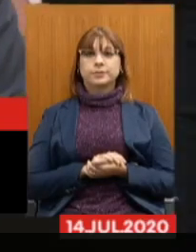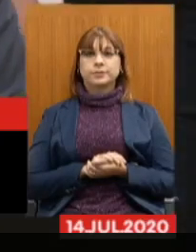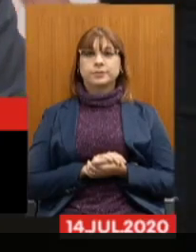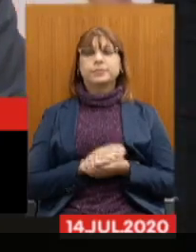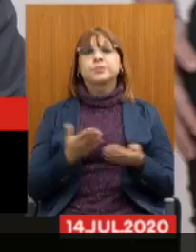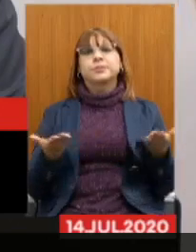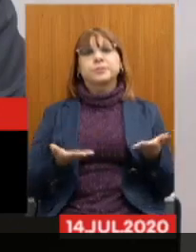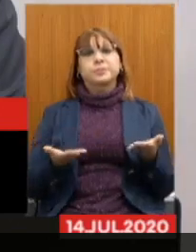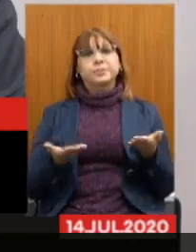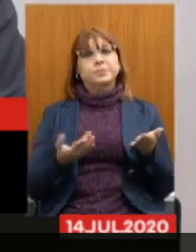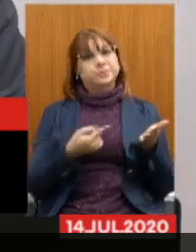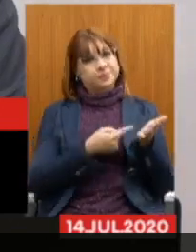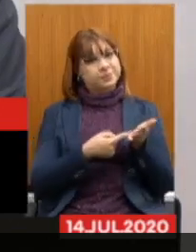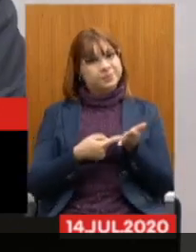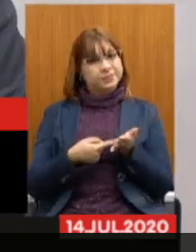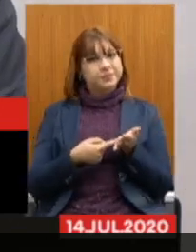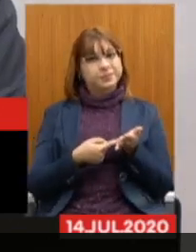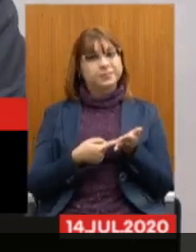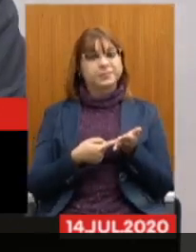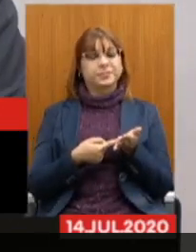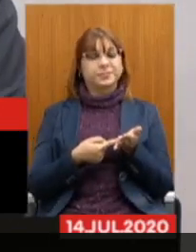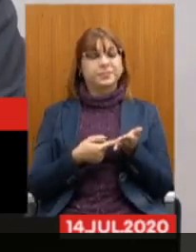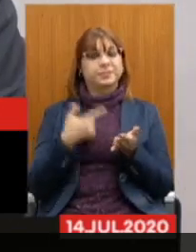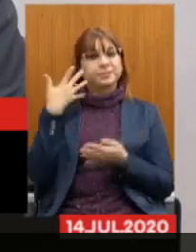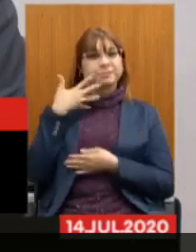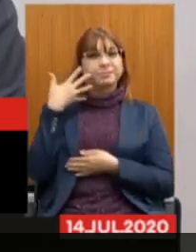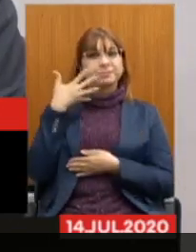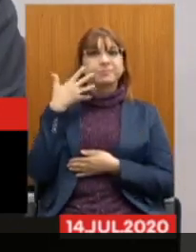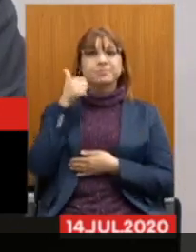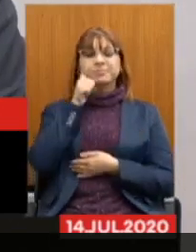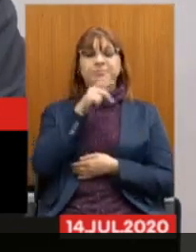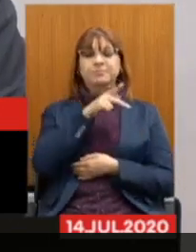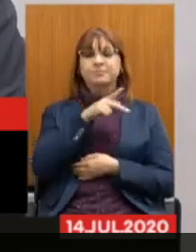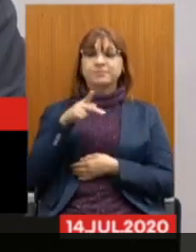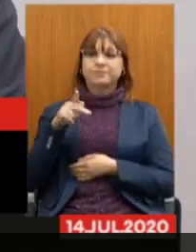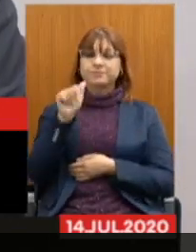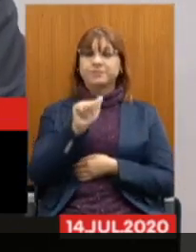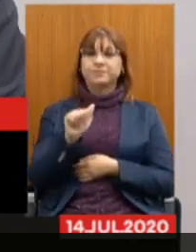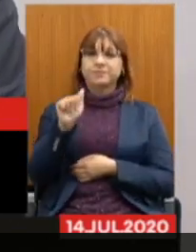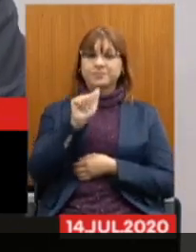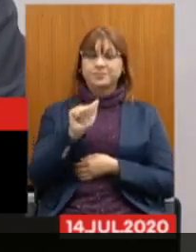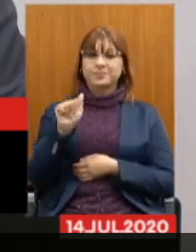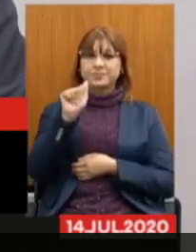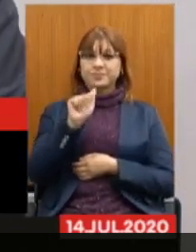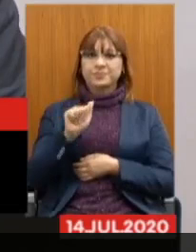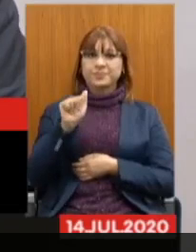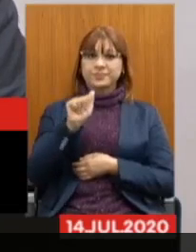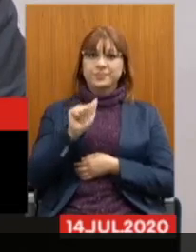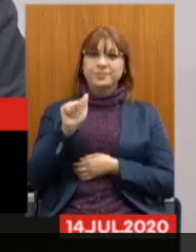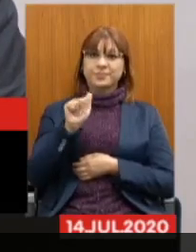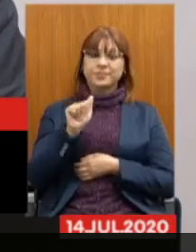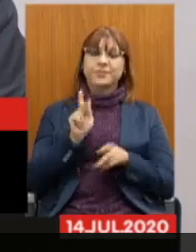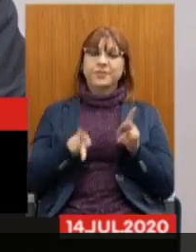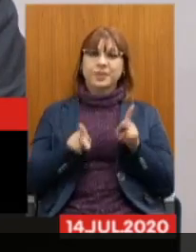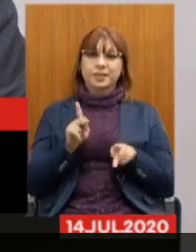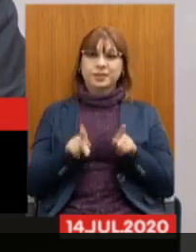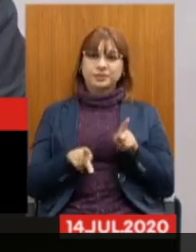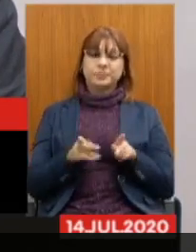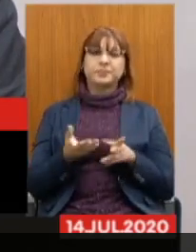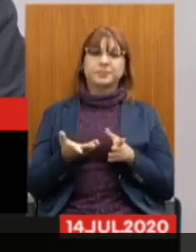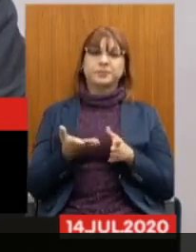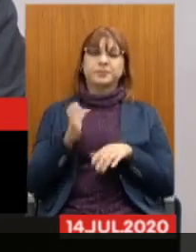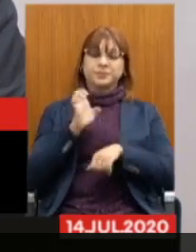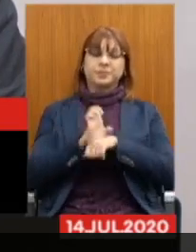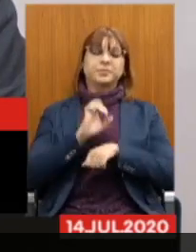Neste momento, convido para fazer uso da palavra a presidente da Associação dos Procuradores do Estado de Minas